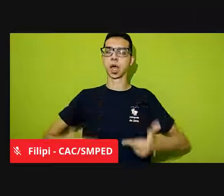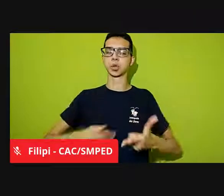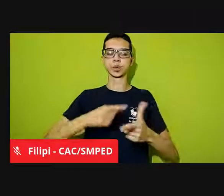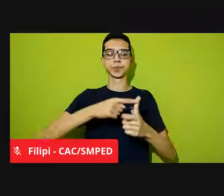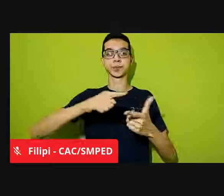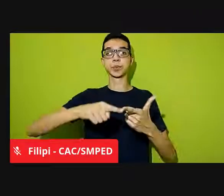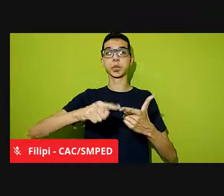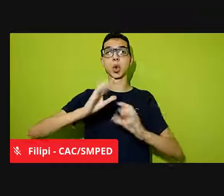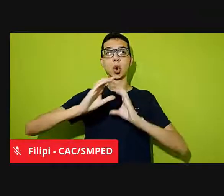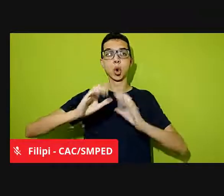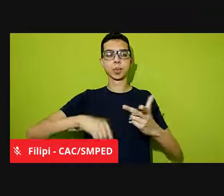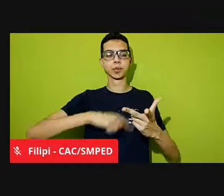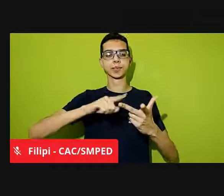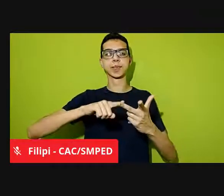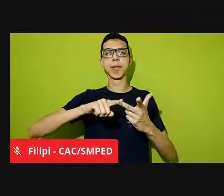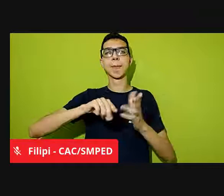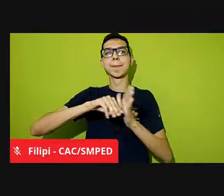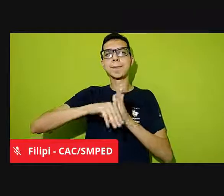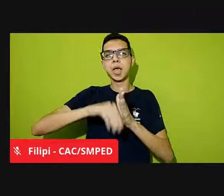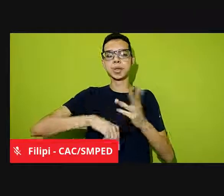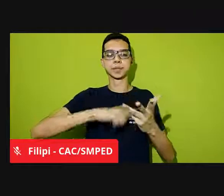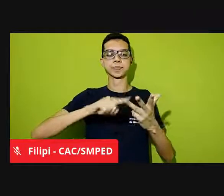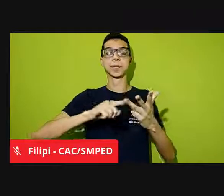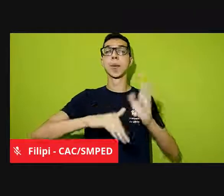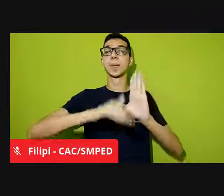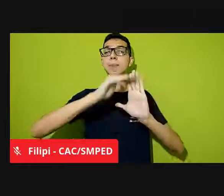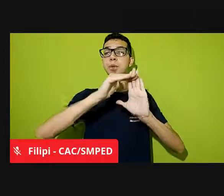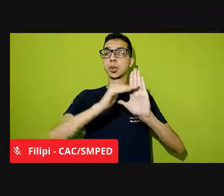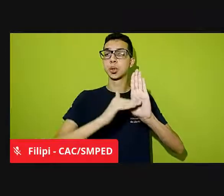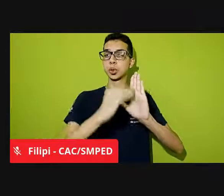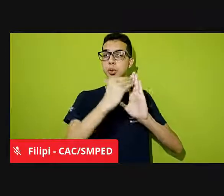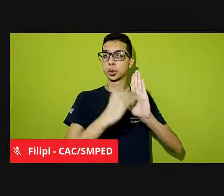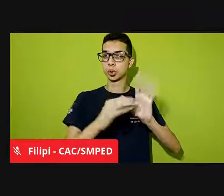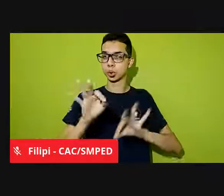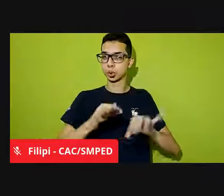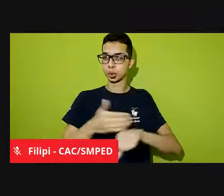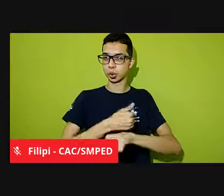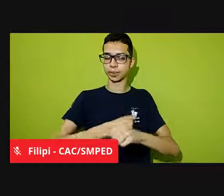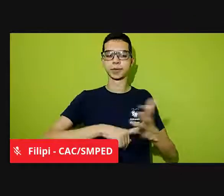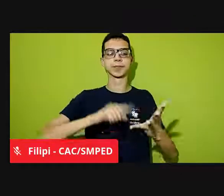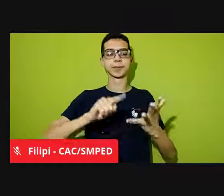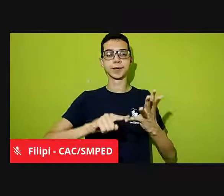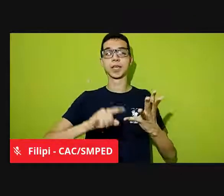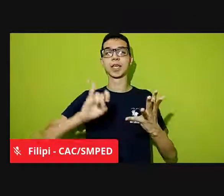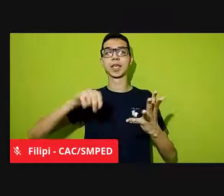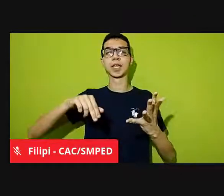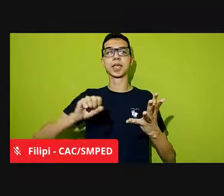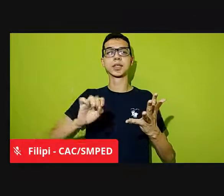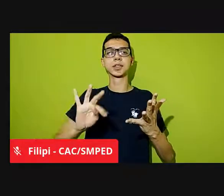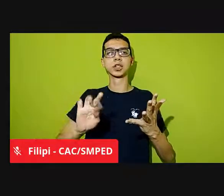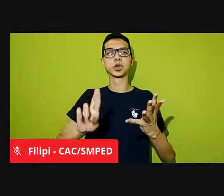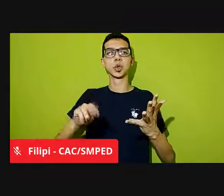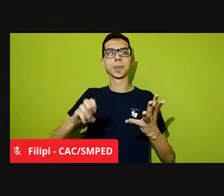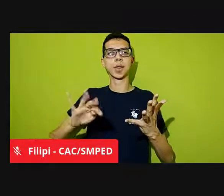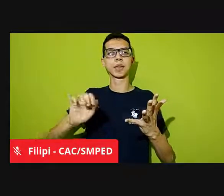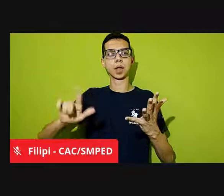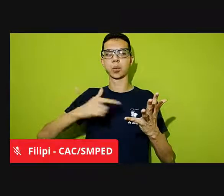comunicacional, metodológica, programática, instrumental, e eu posso colar aqui o negócio para todo mundo ver